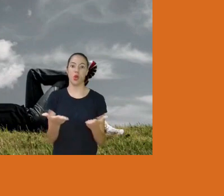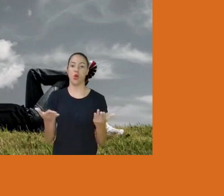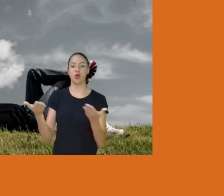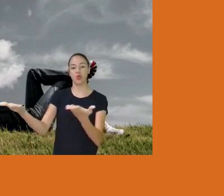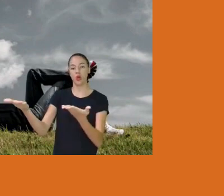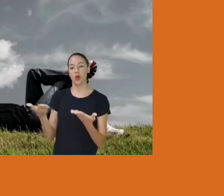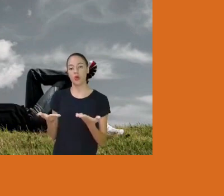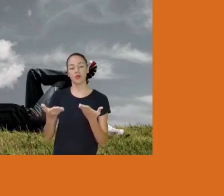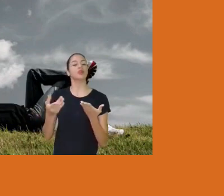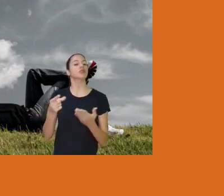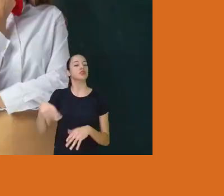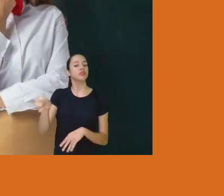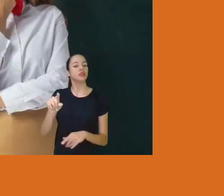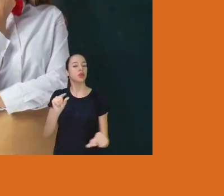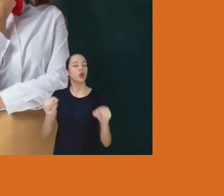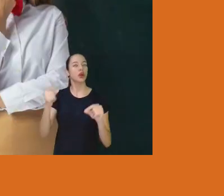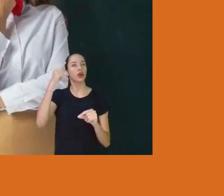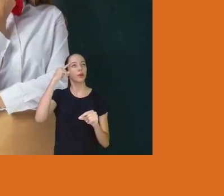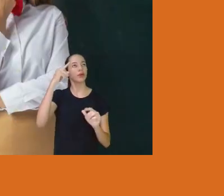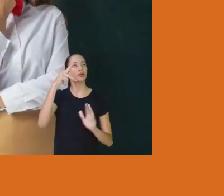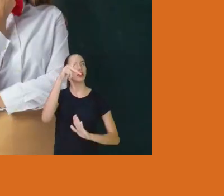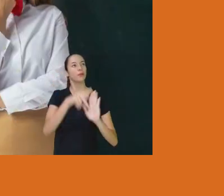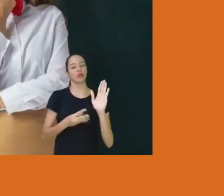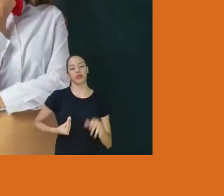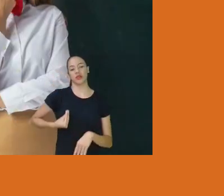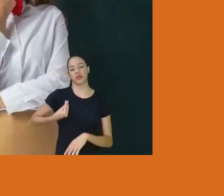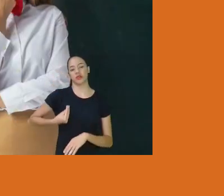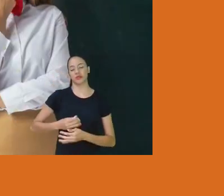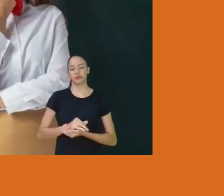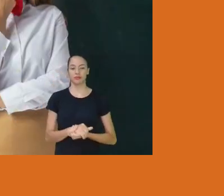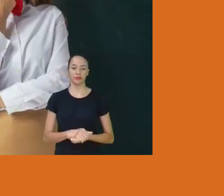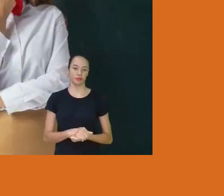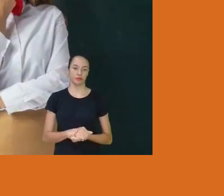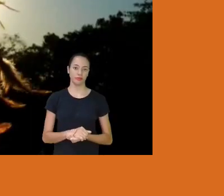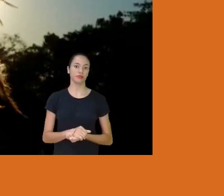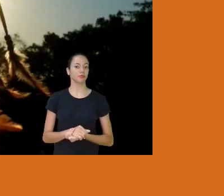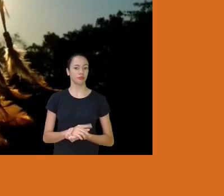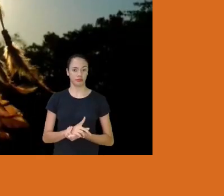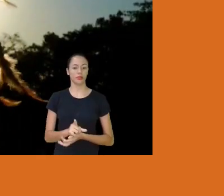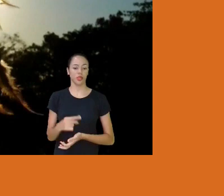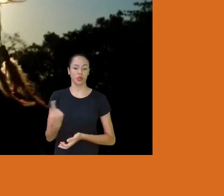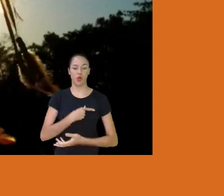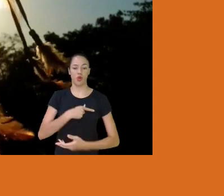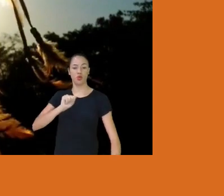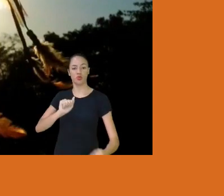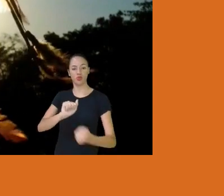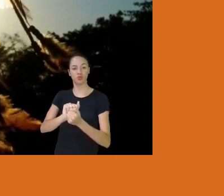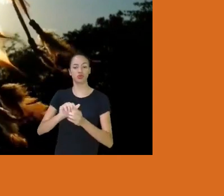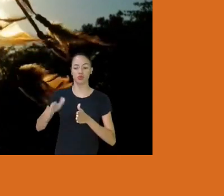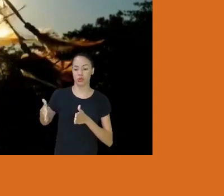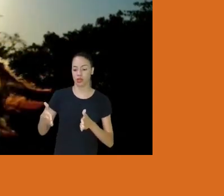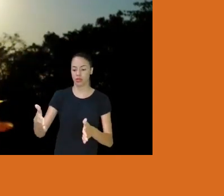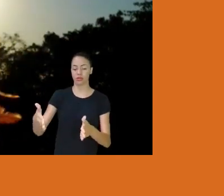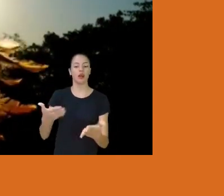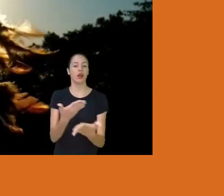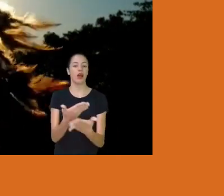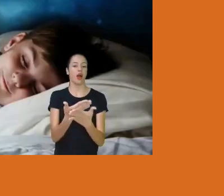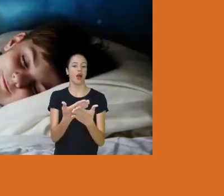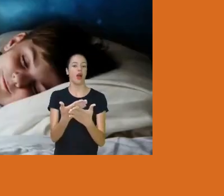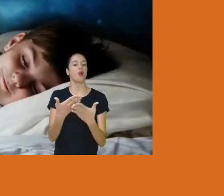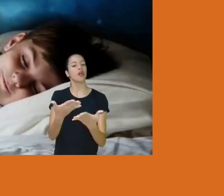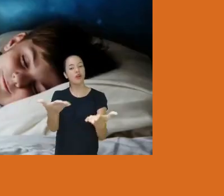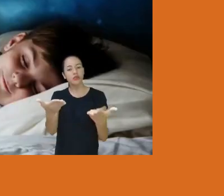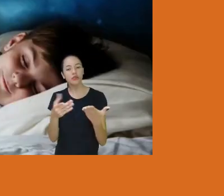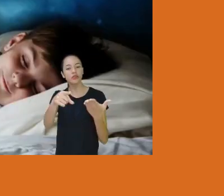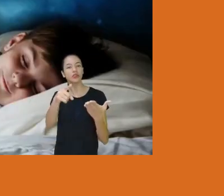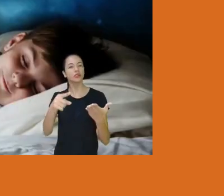é pensar sobre projeto de vida. E já estamos juntos nessa jornada. Nossa aula te convida a